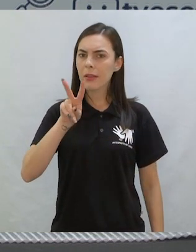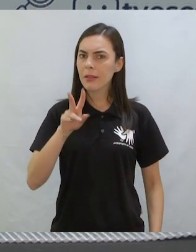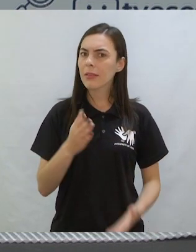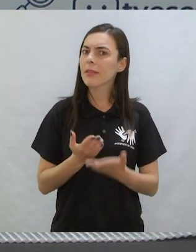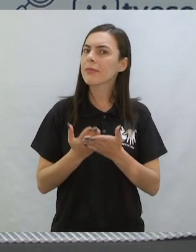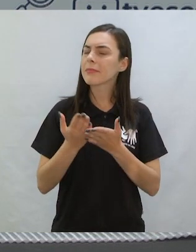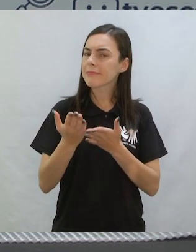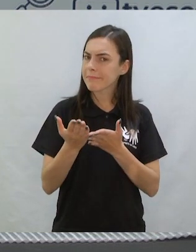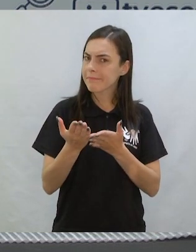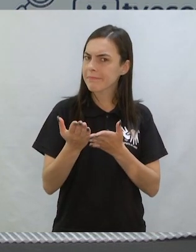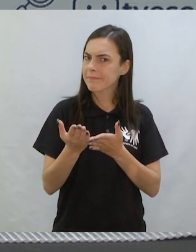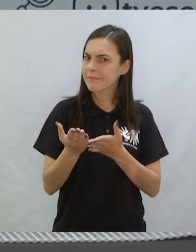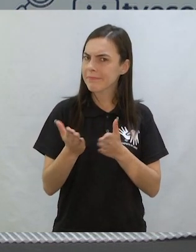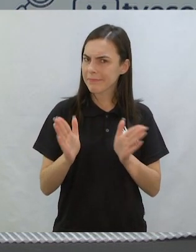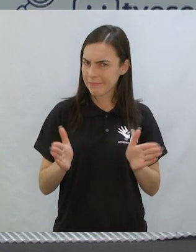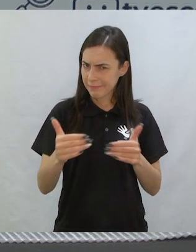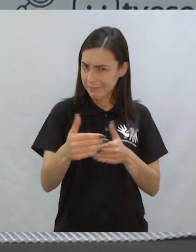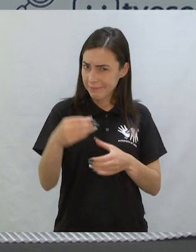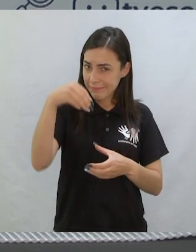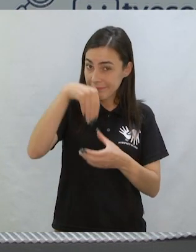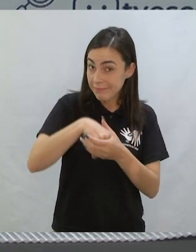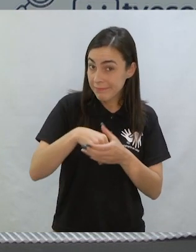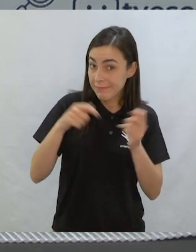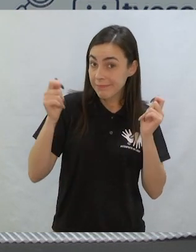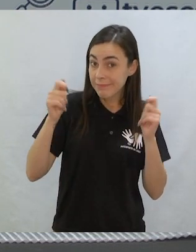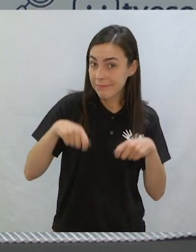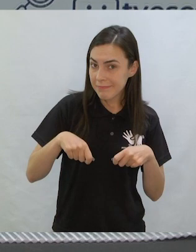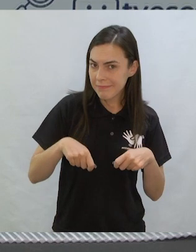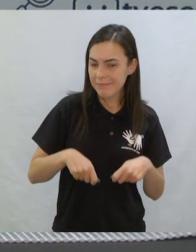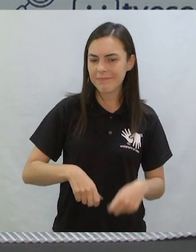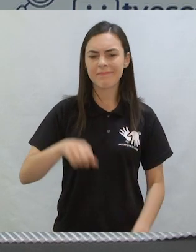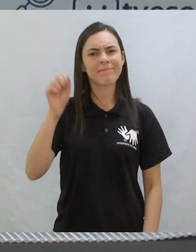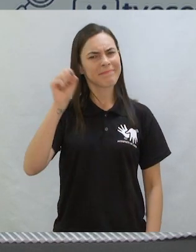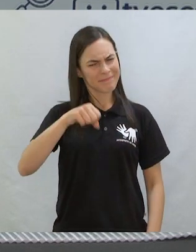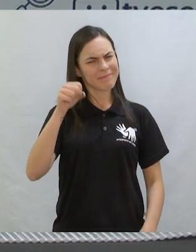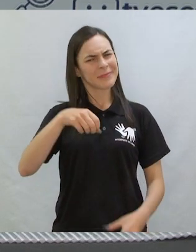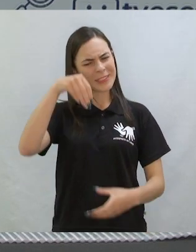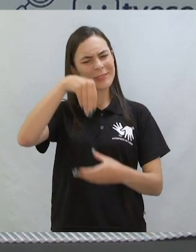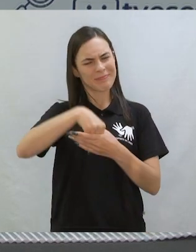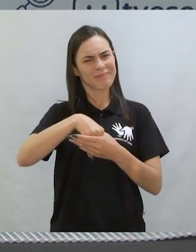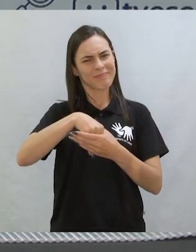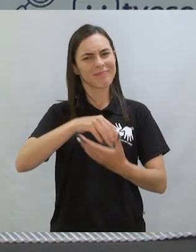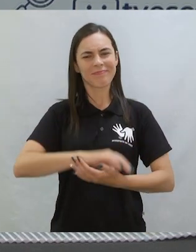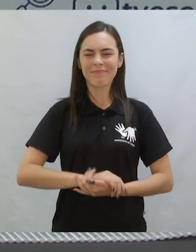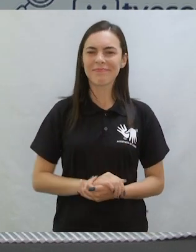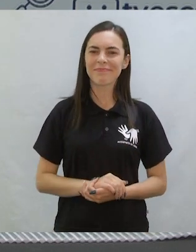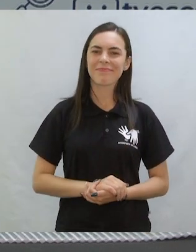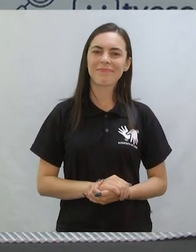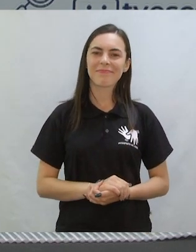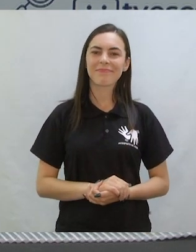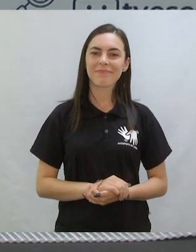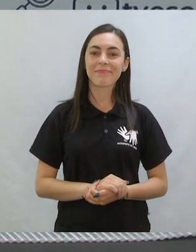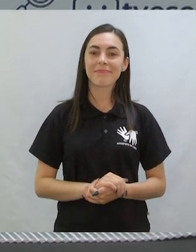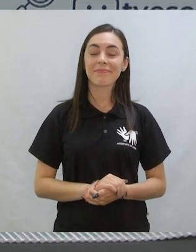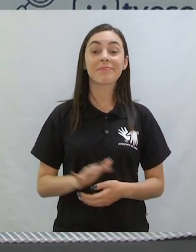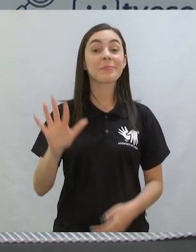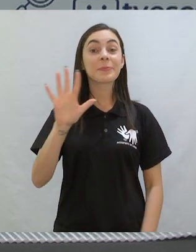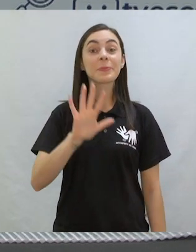a letra V. Podemos pôr na caixa? Coloca na